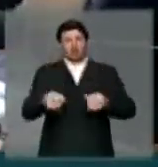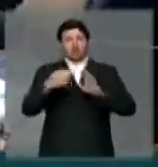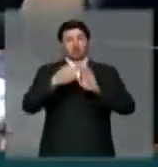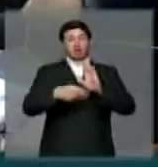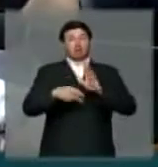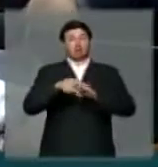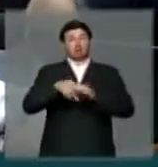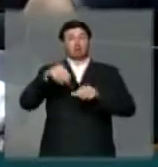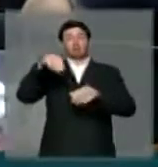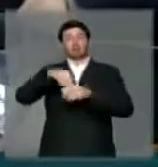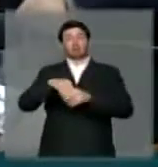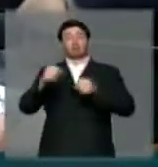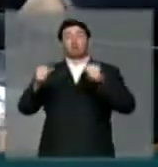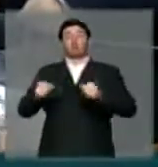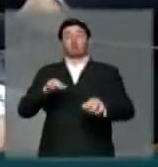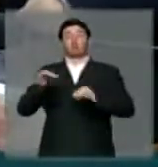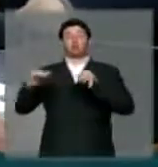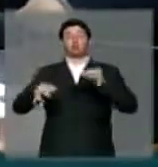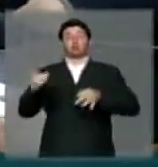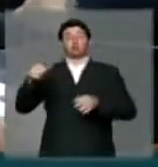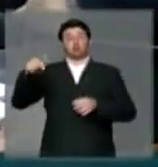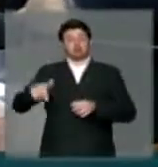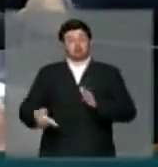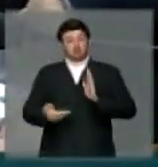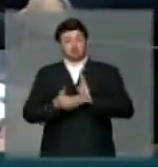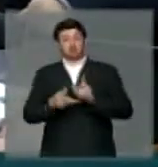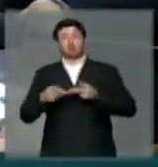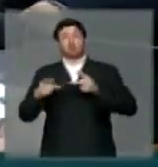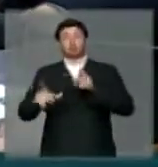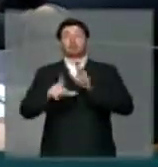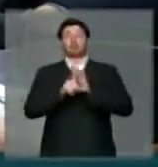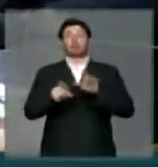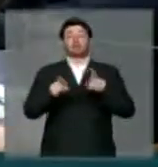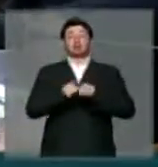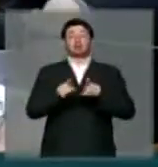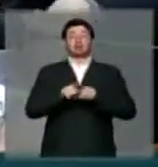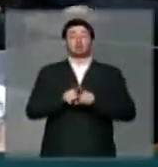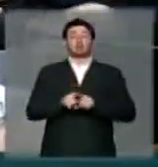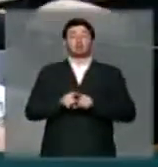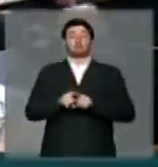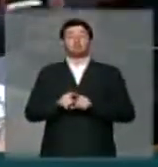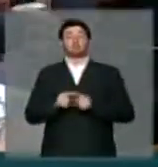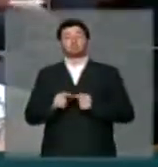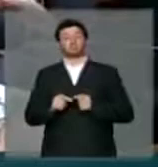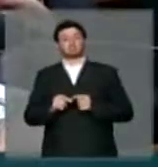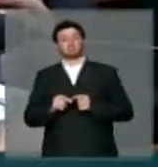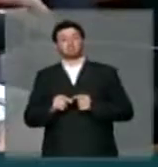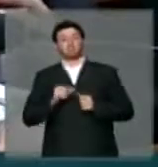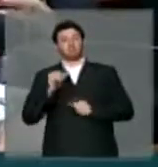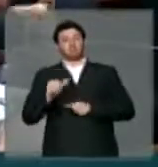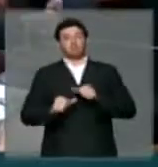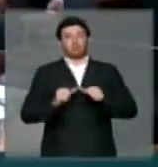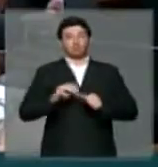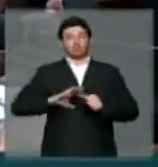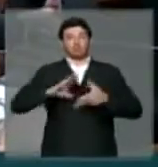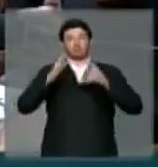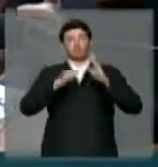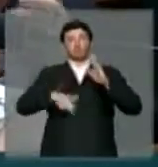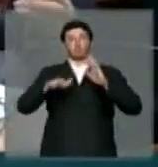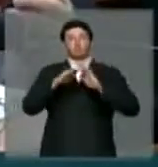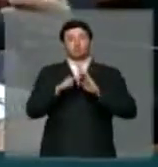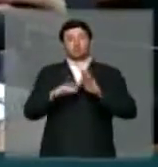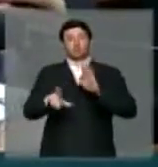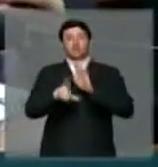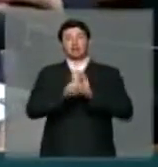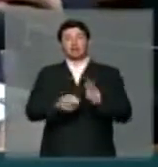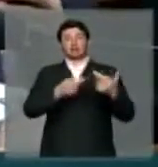procedimentos do Poder Judiciário. Nessa casa tramita um projeto de lei refazendo, reformulando a